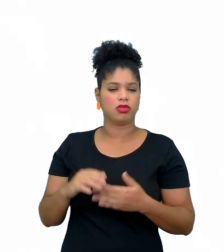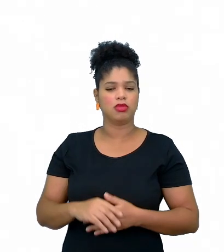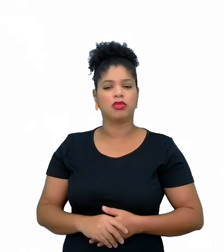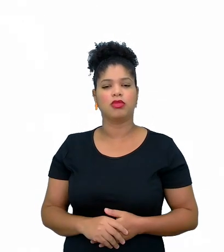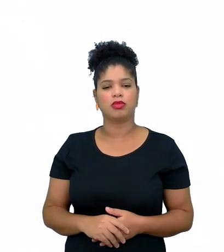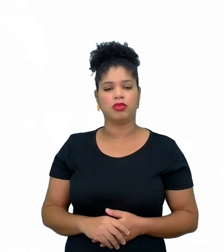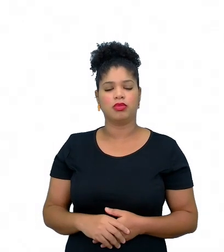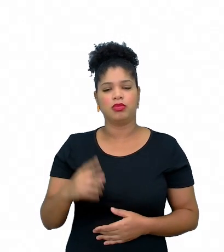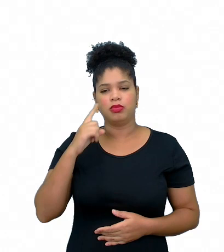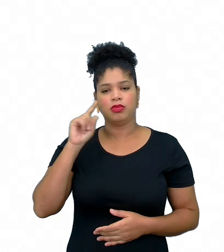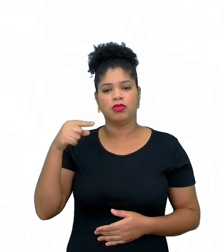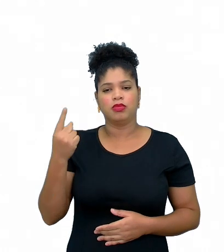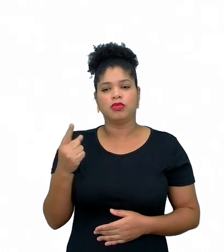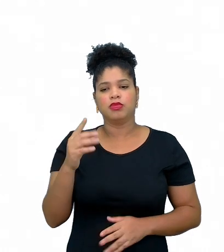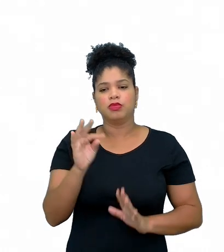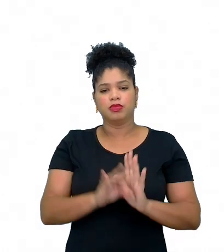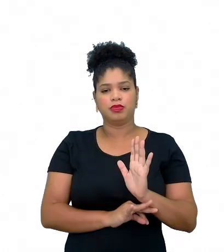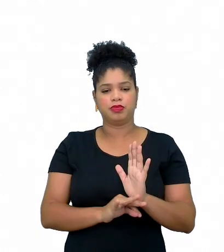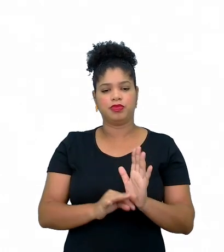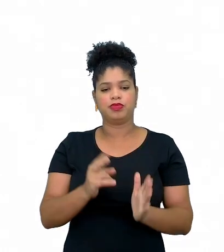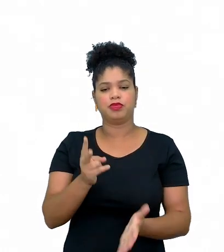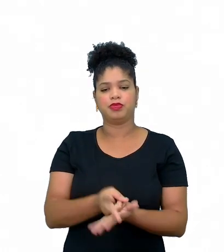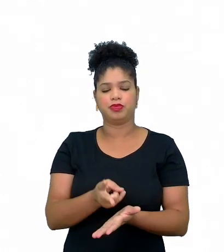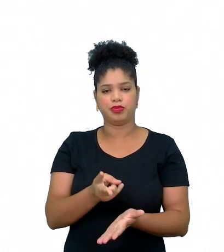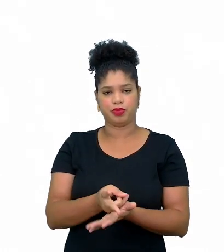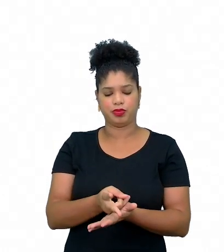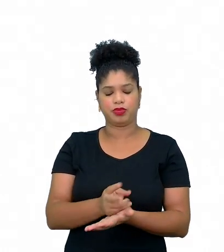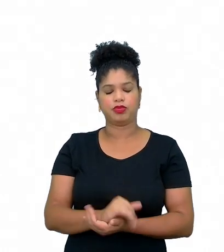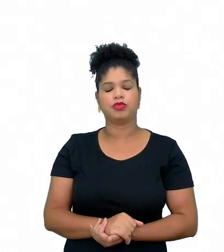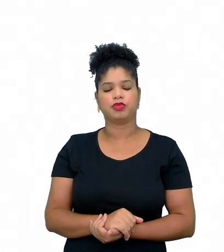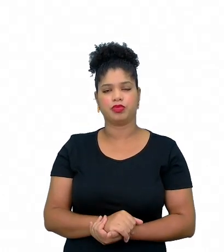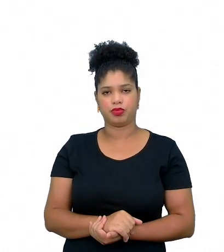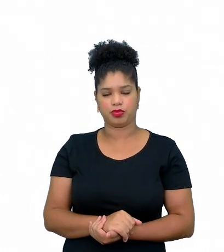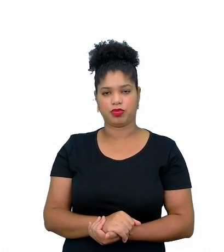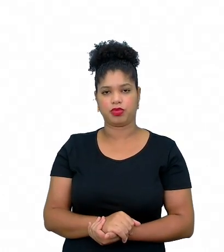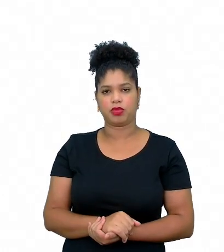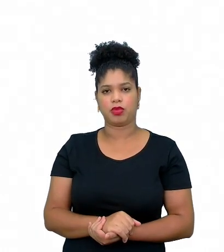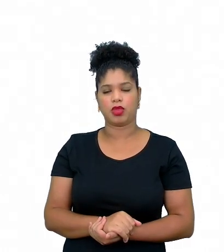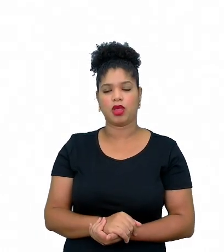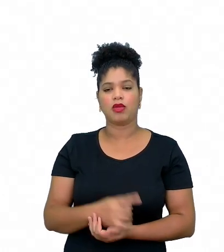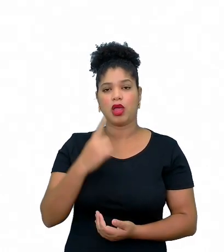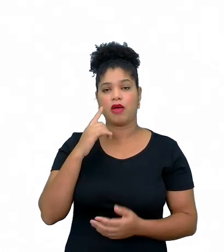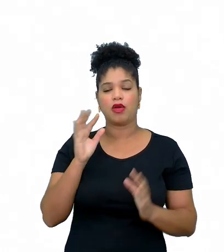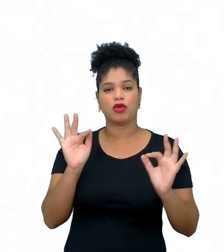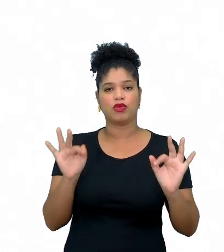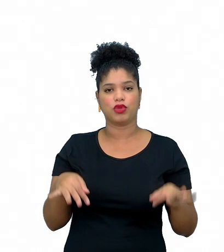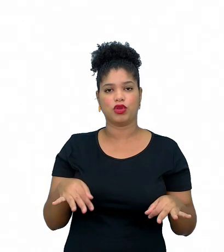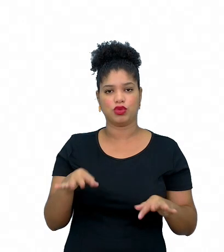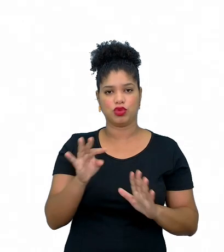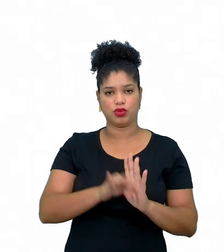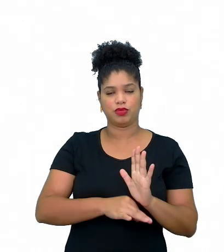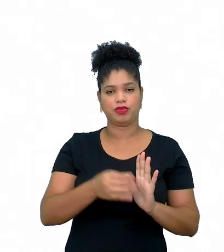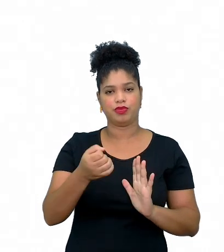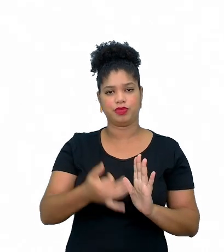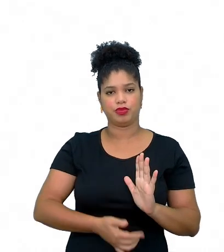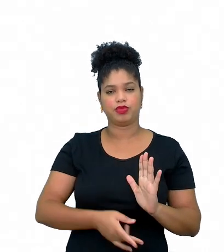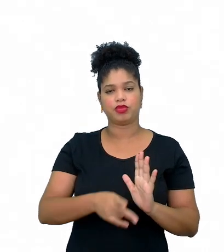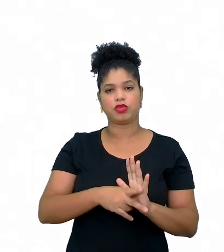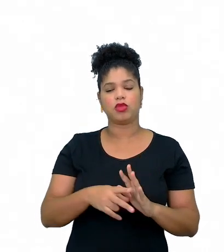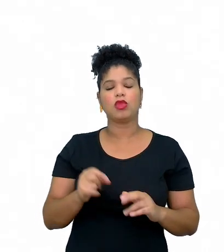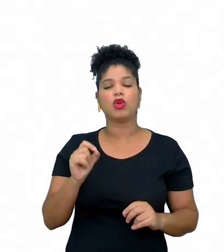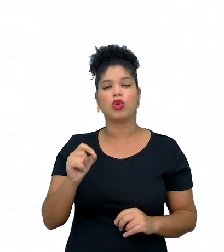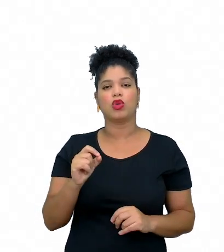Aí o texto segue, aí nos últimos momentos do texto ele começa a falar sobre o respeito